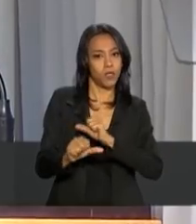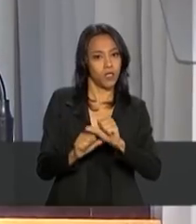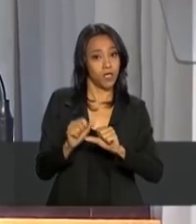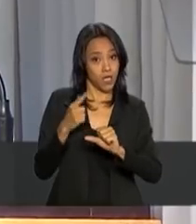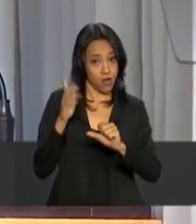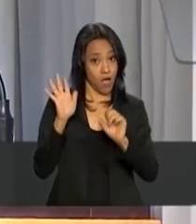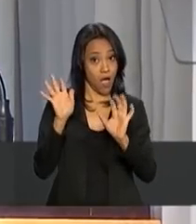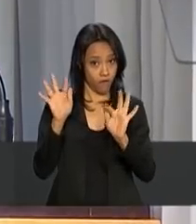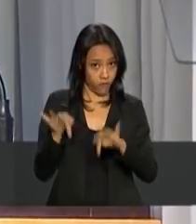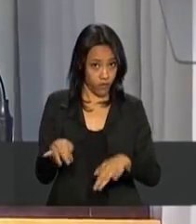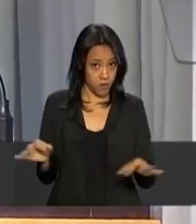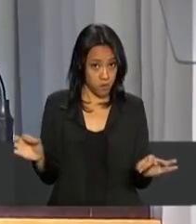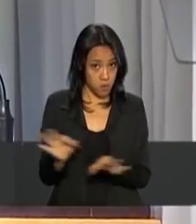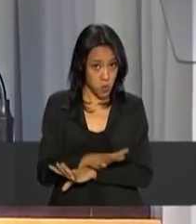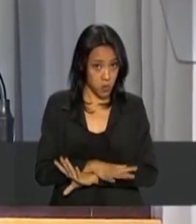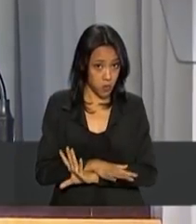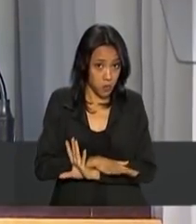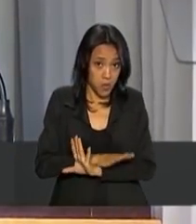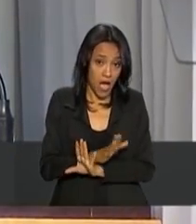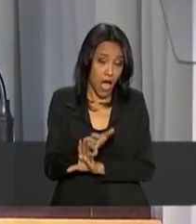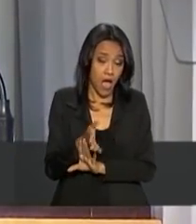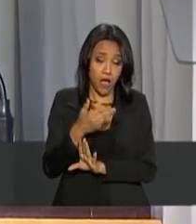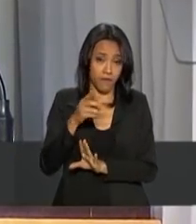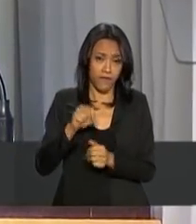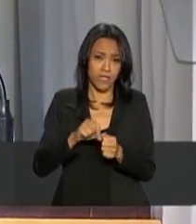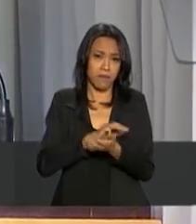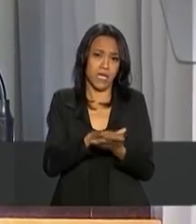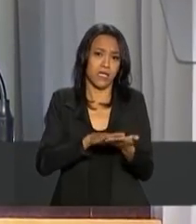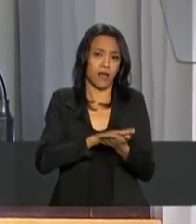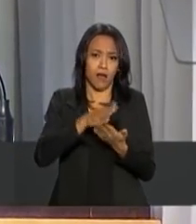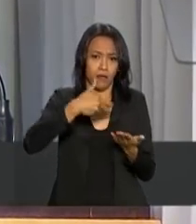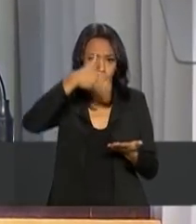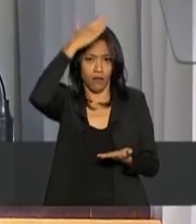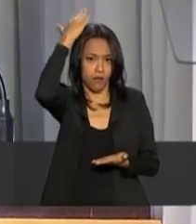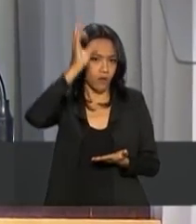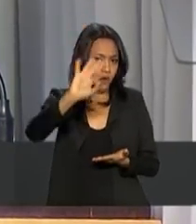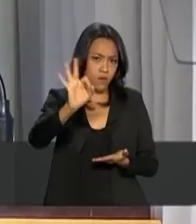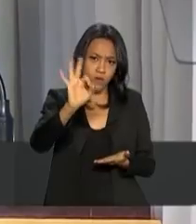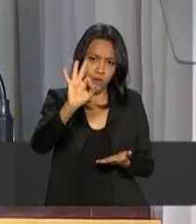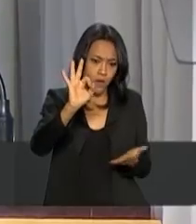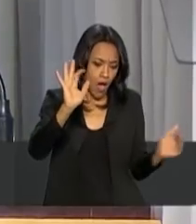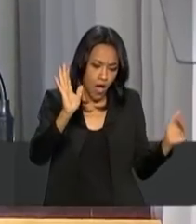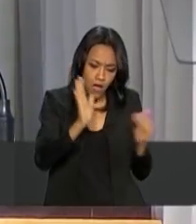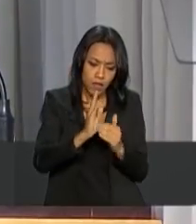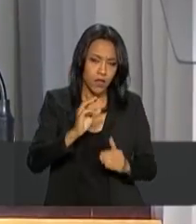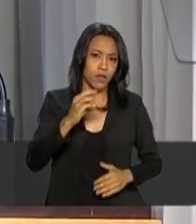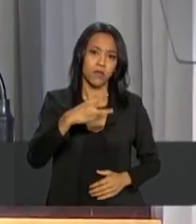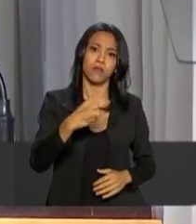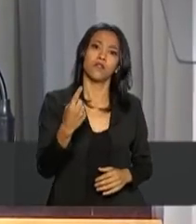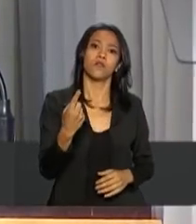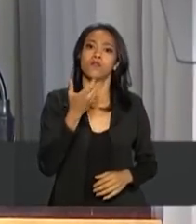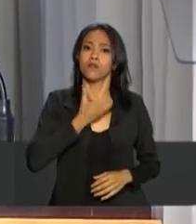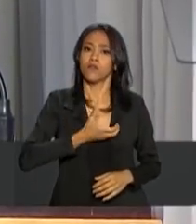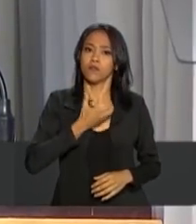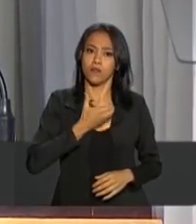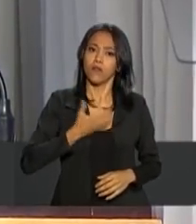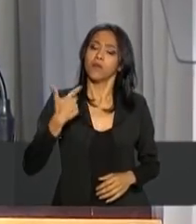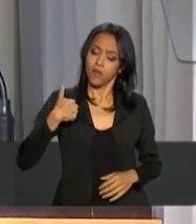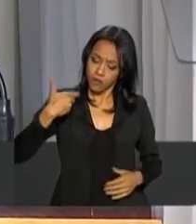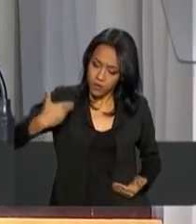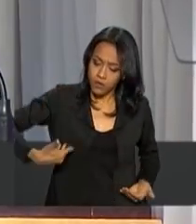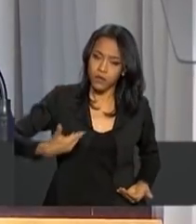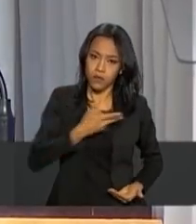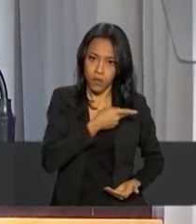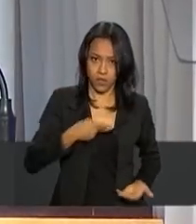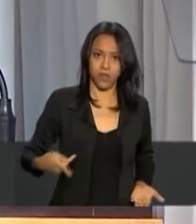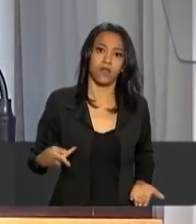pessoas acham que, bom, falta 2 meses, não vai fazer mais nada. Nada disso. Nós somos presidente até 31 de dezembro. O governador é governador até 31 de